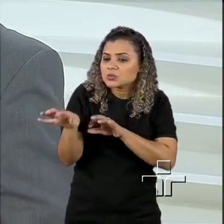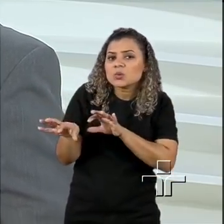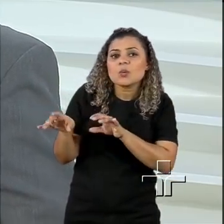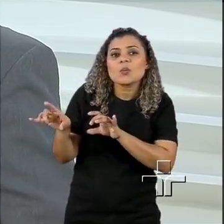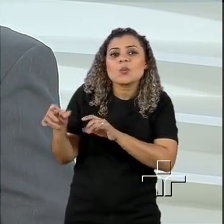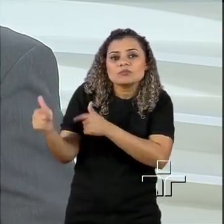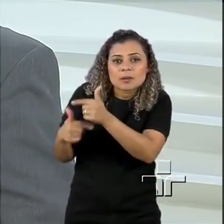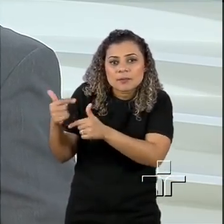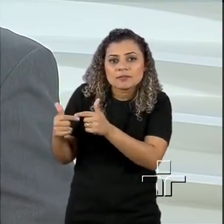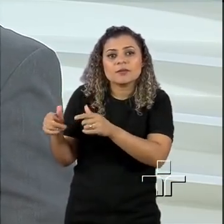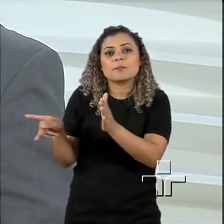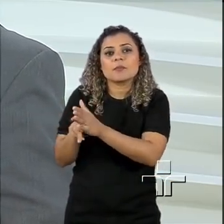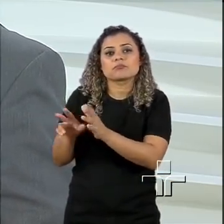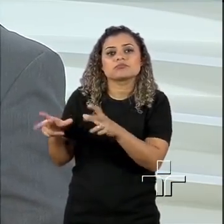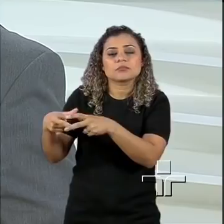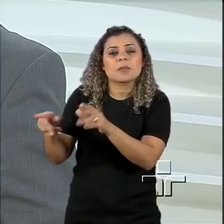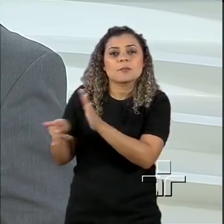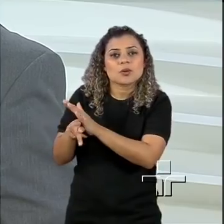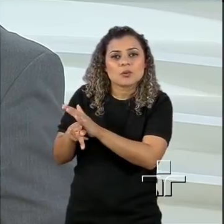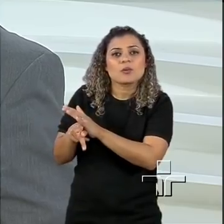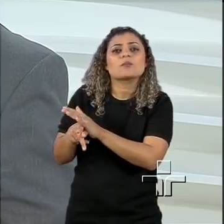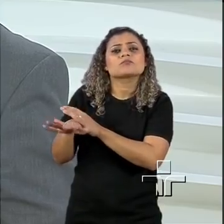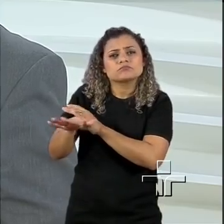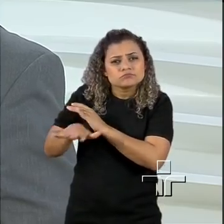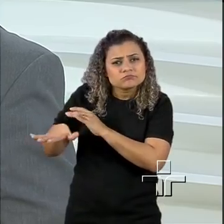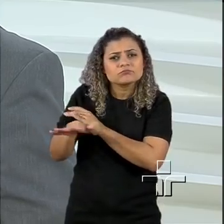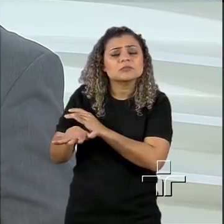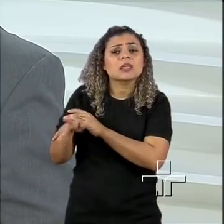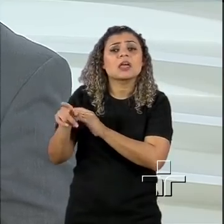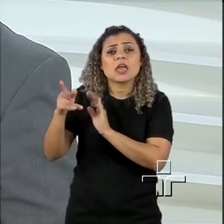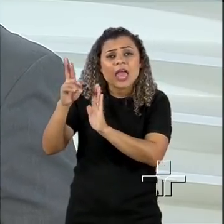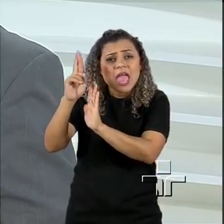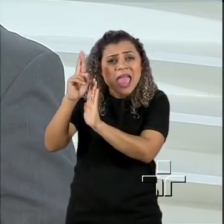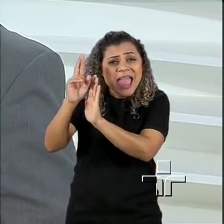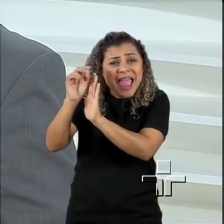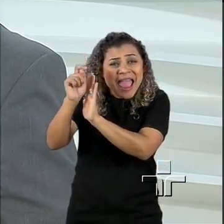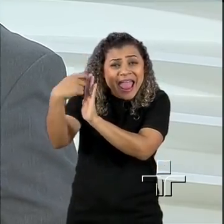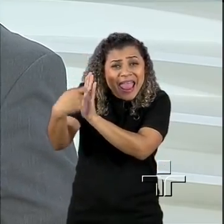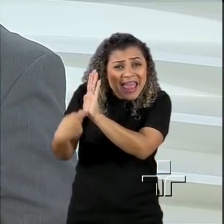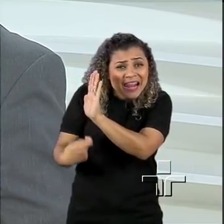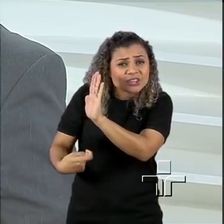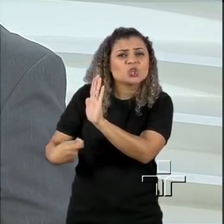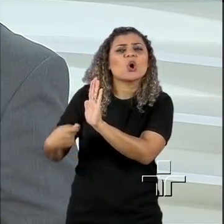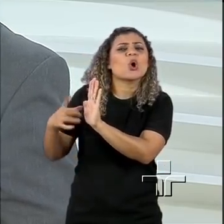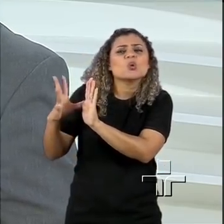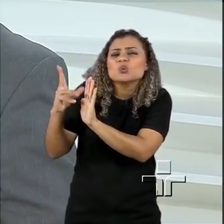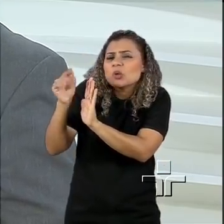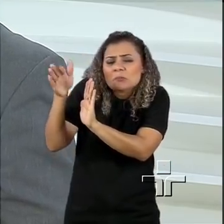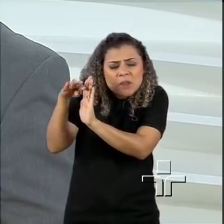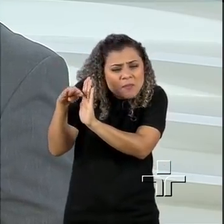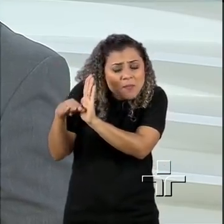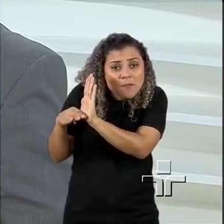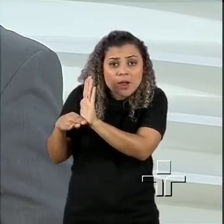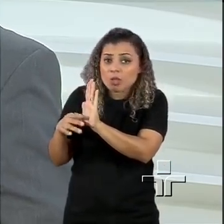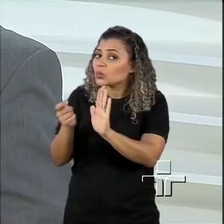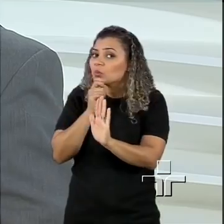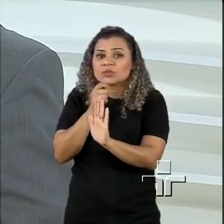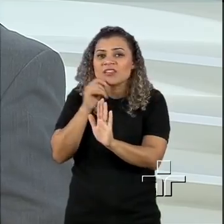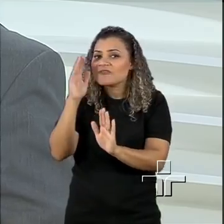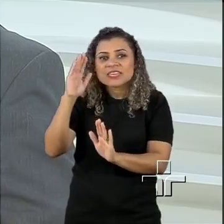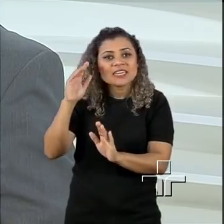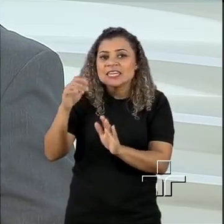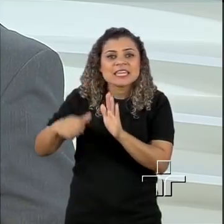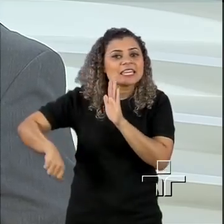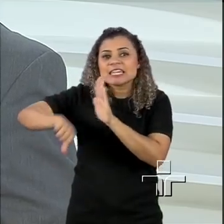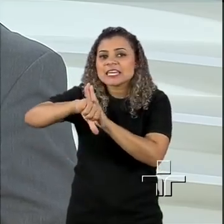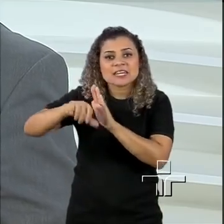Tribunal de Contas da União, no seu relatório técnico, diz que não houve absolutamente nenhum crime da presidenta Dilma. Ou